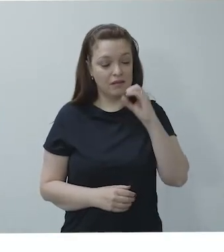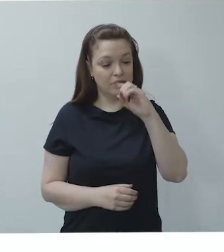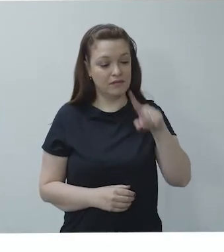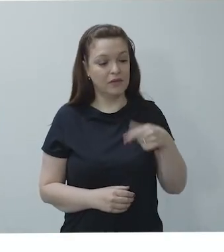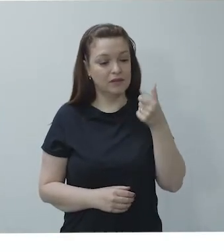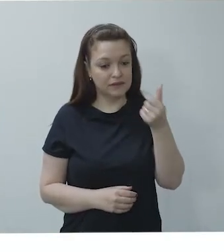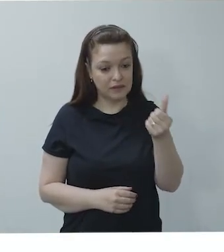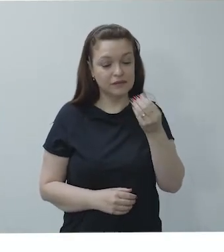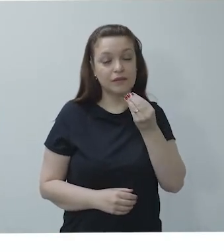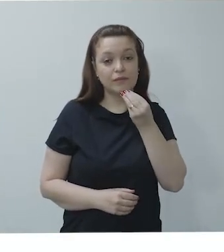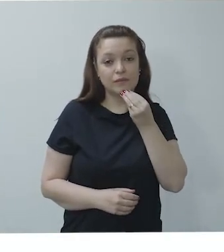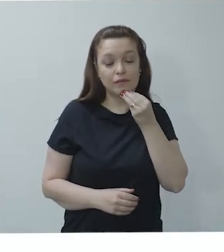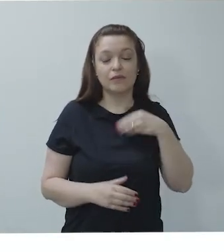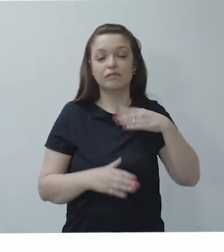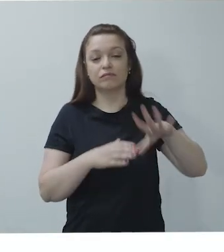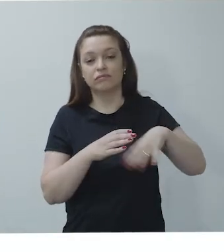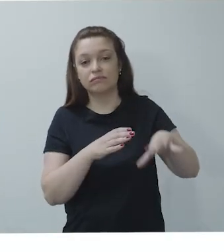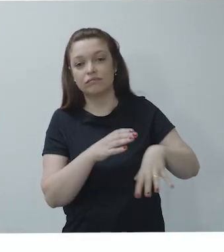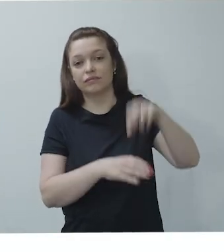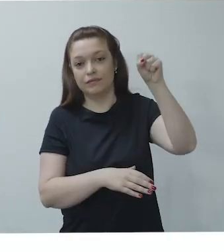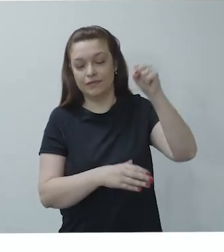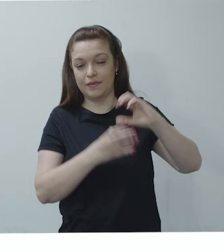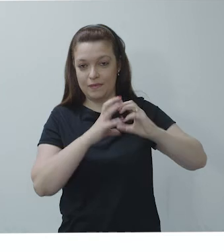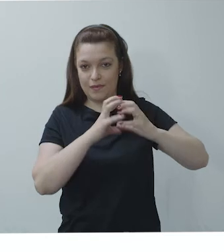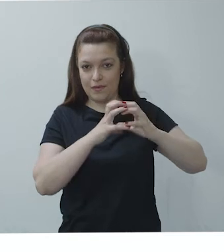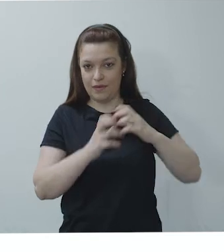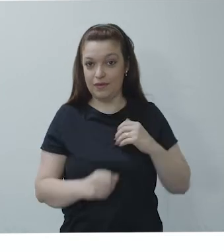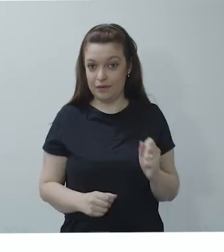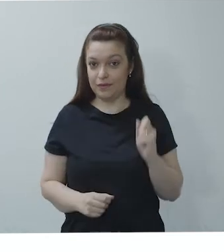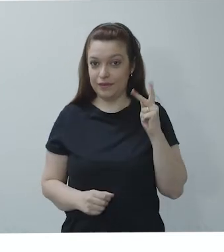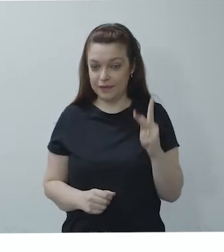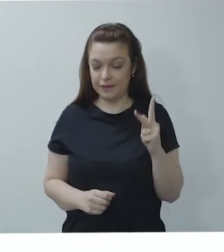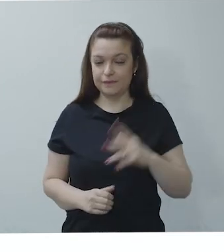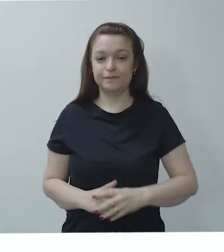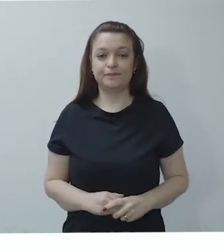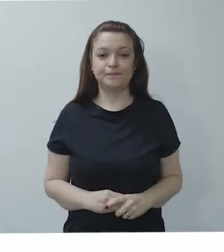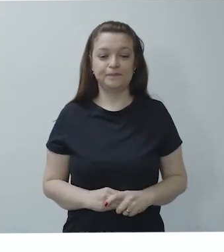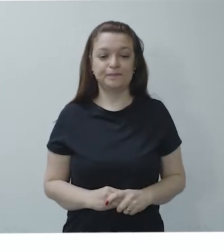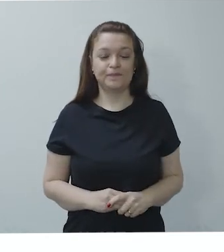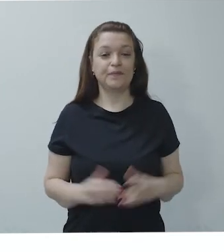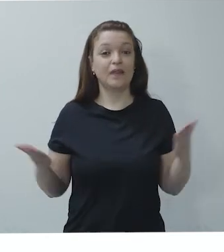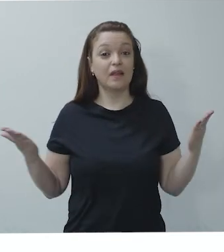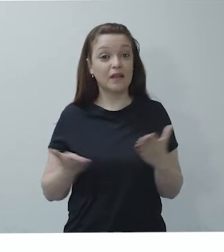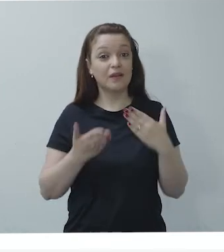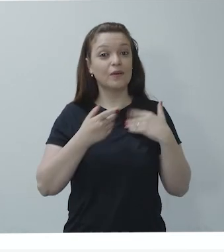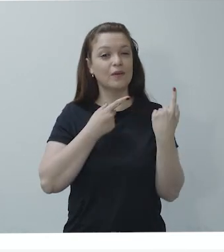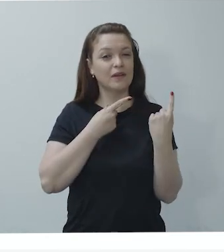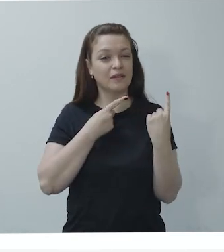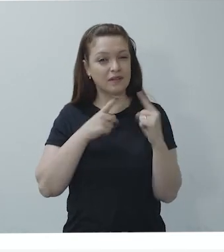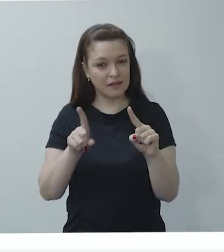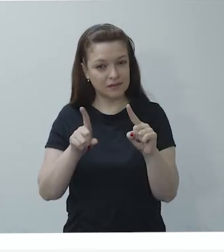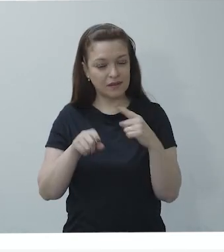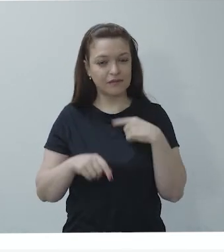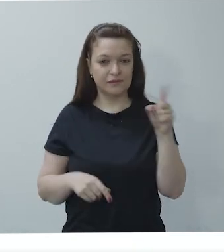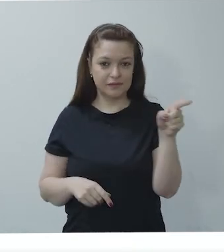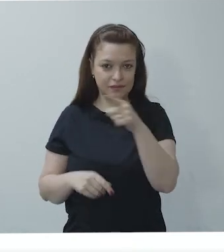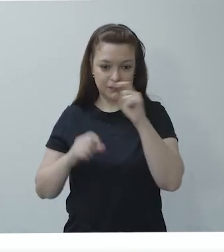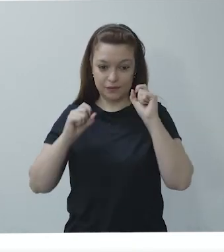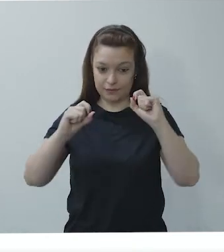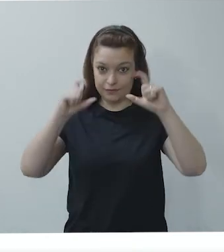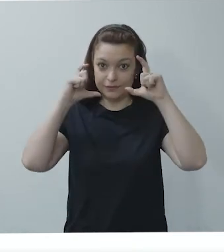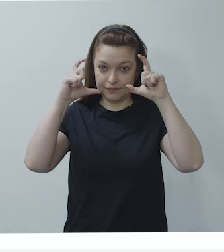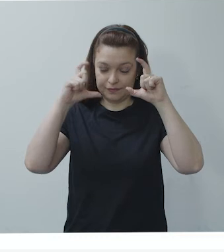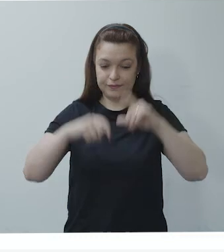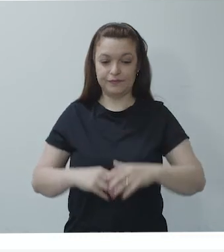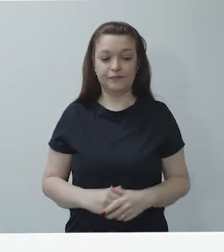0,6. É a possibilidade de ser sorteado lá a bola, tá bom? Então, vamos para os desafios?